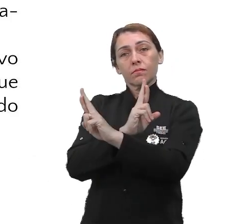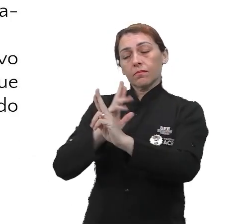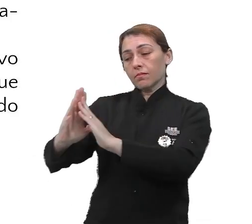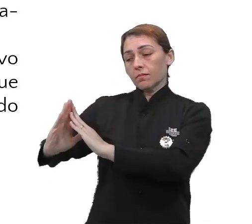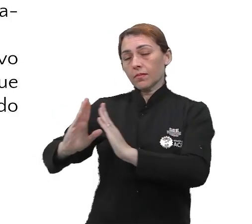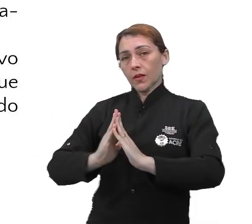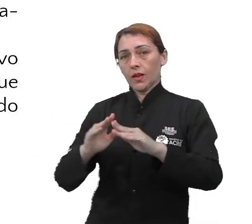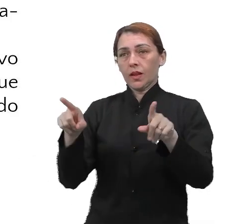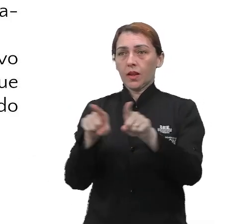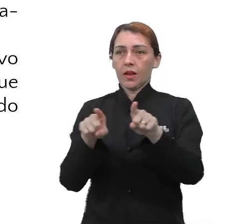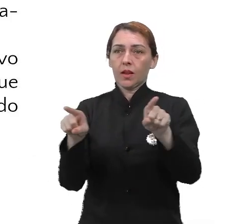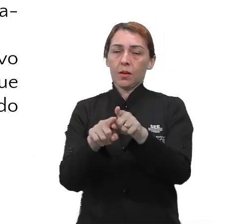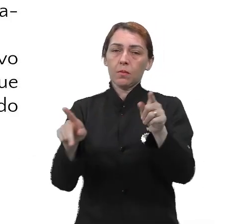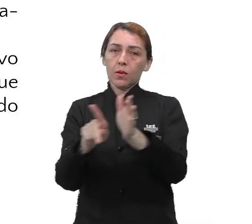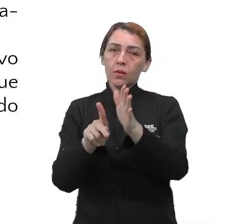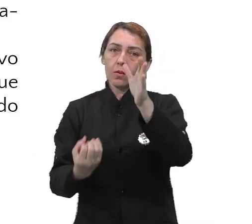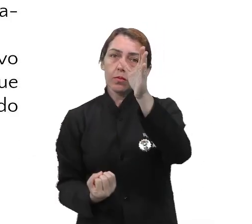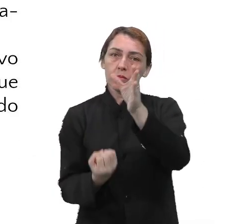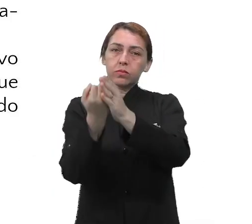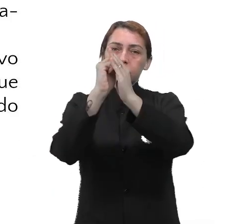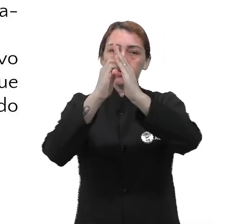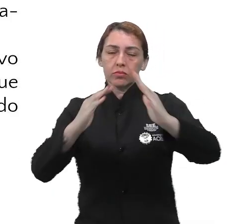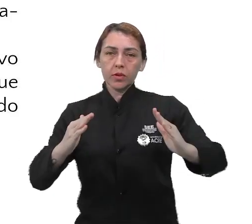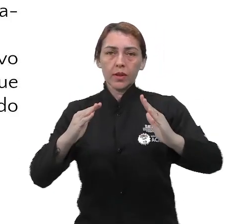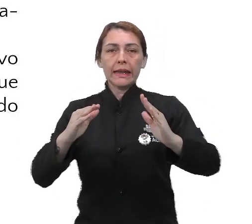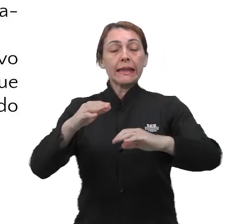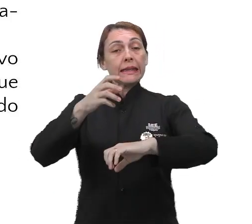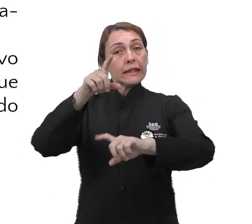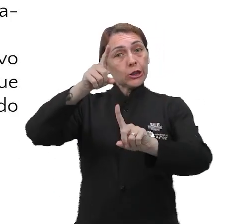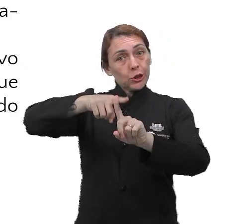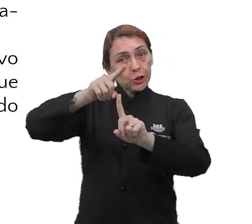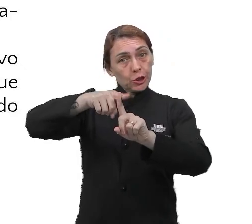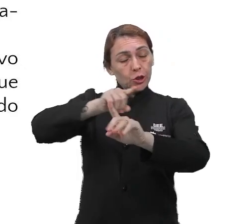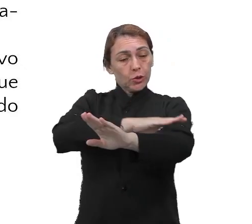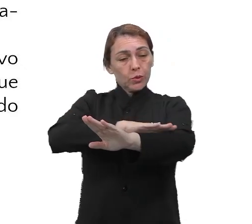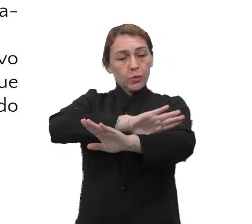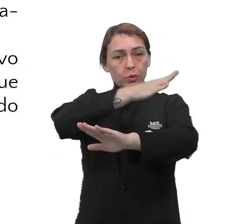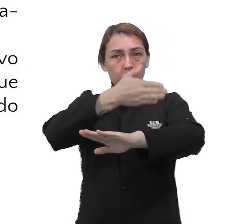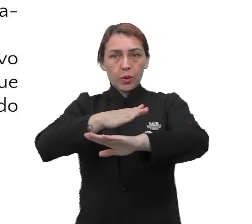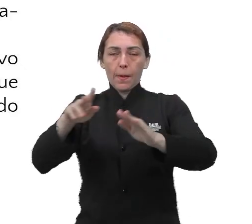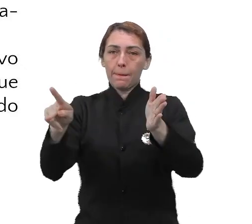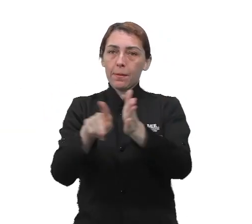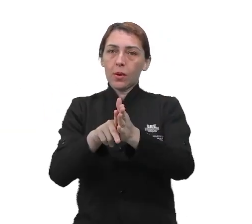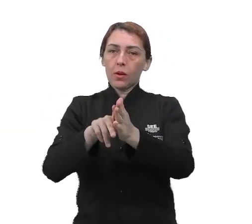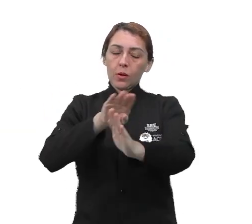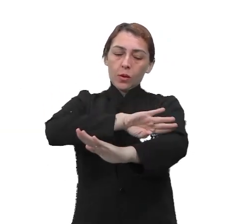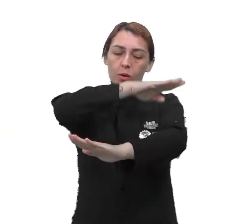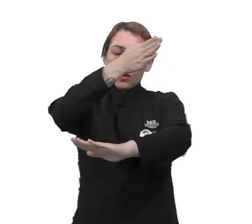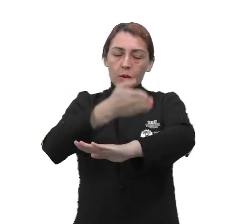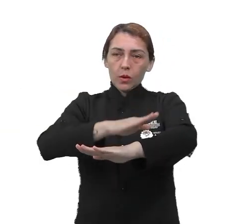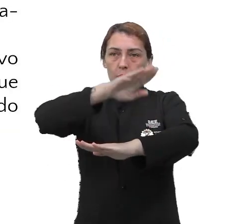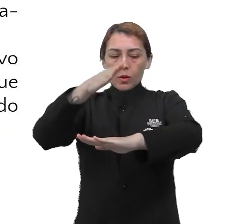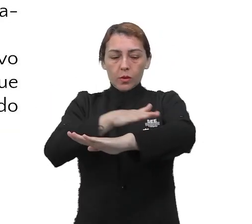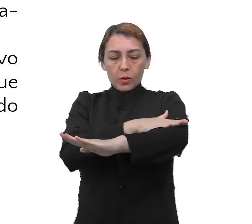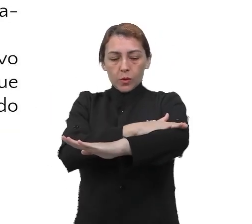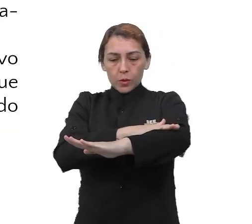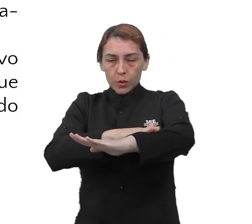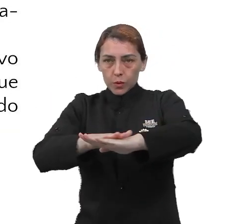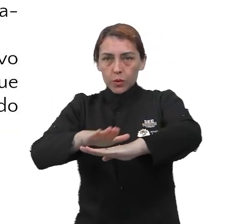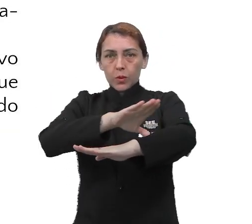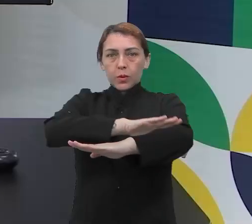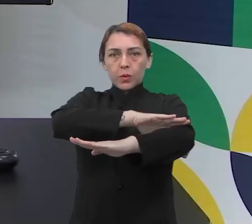com predominância da erosão. Esse tipo de relevo pode estar situado próximo a montanhas, planaltos e planícies,